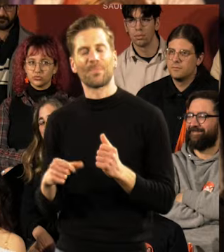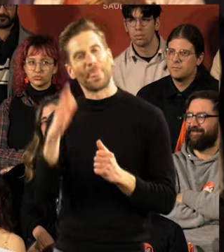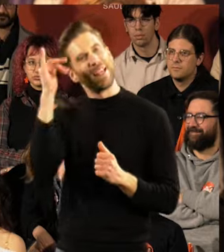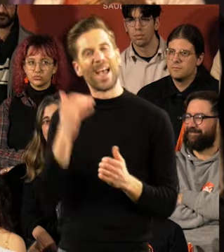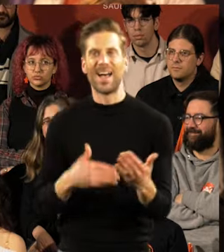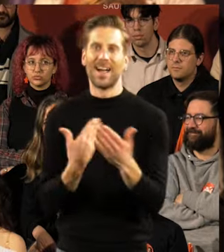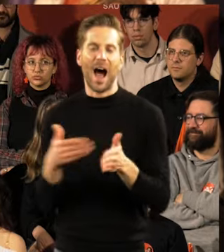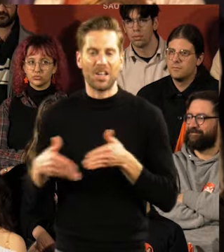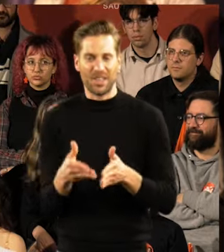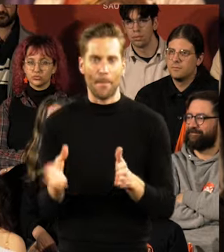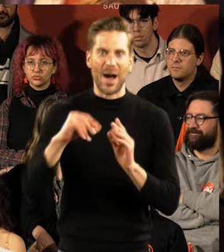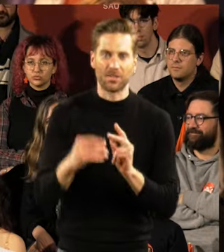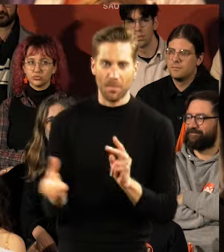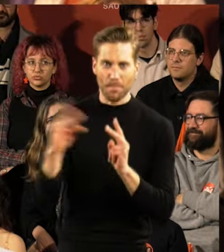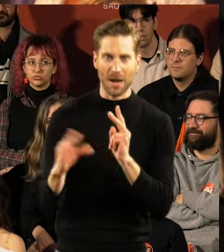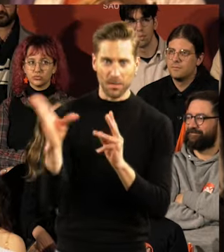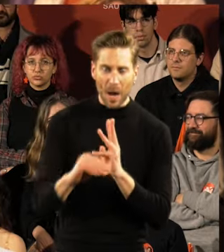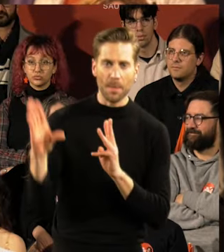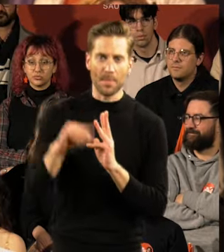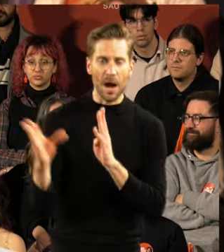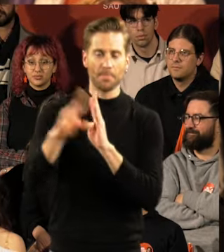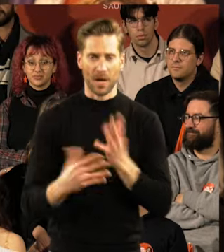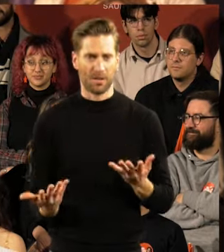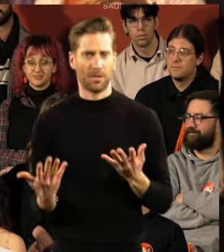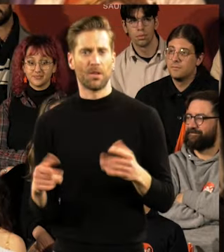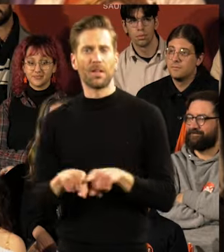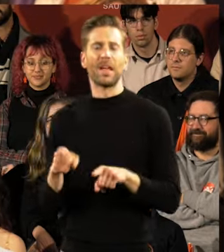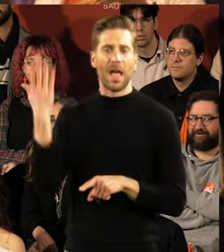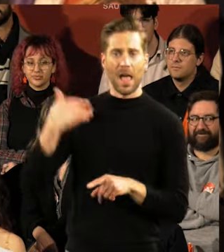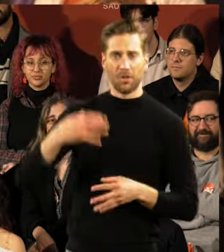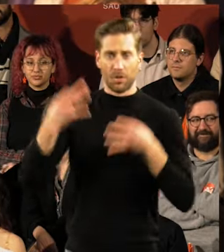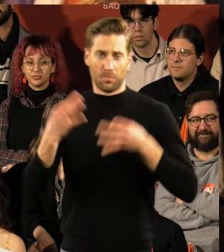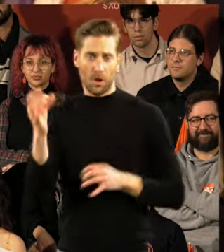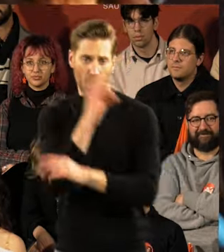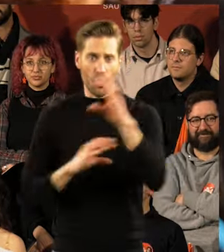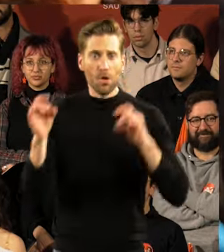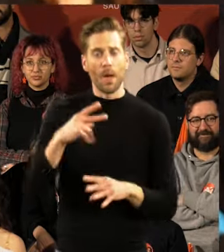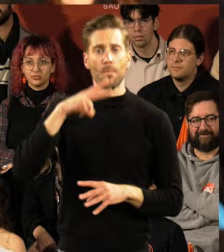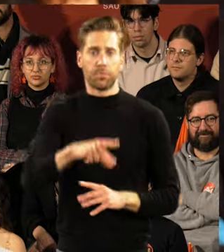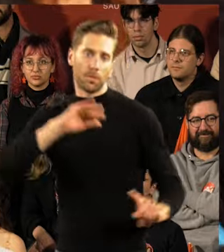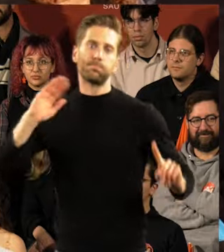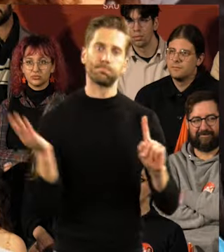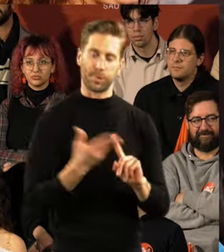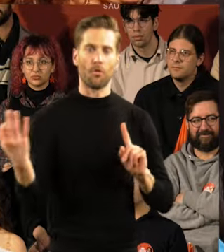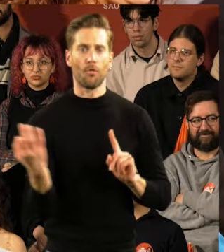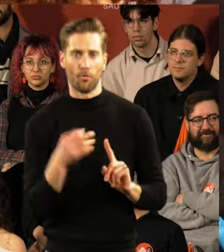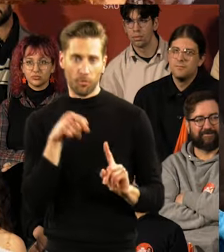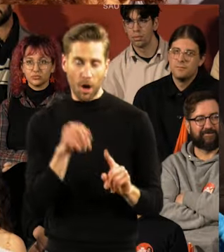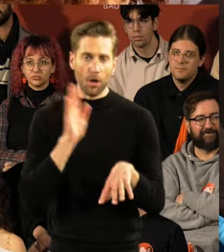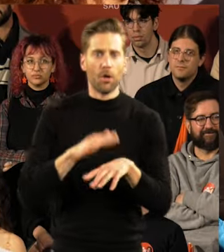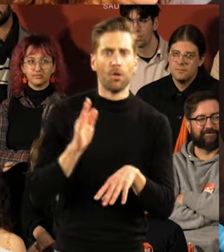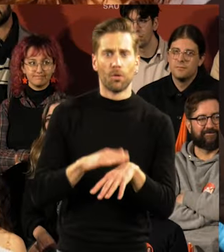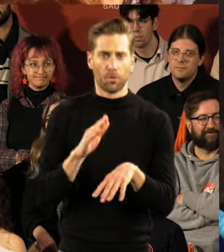de um erro tal que Portugal chegou a ser condenado pelo Tribunal de Justiça da União Europeia por não cumprir regras sobre a qualidade no